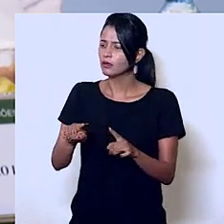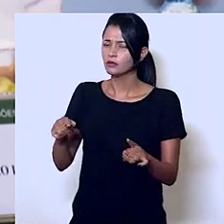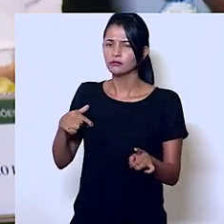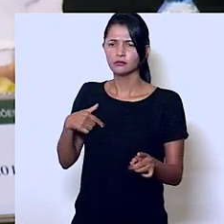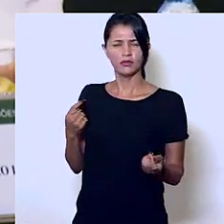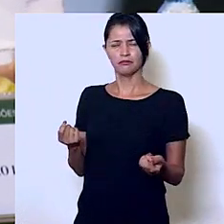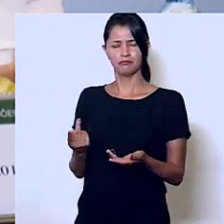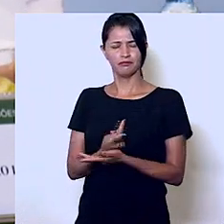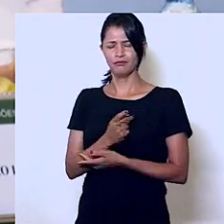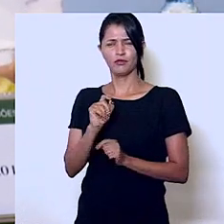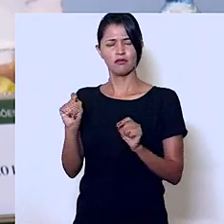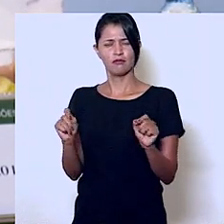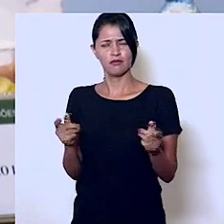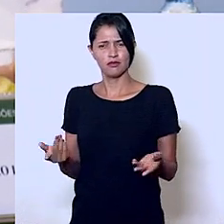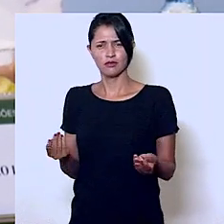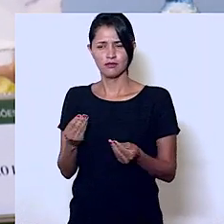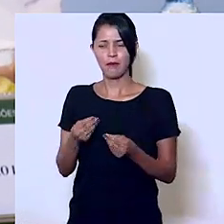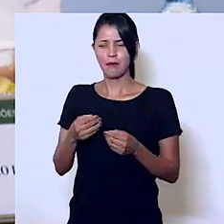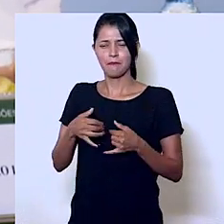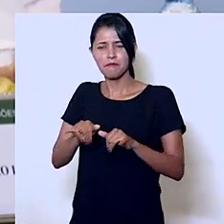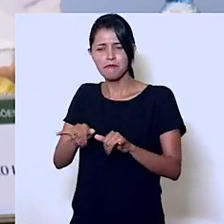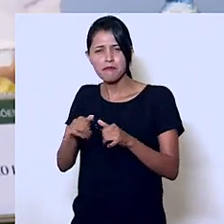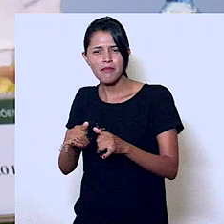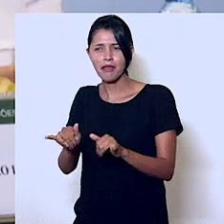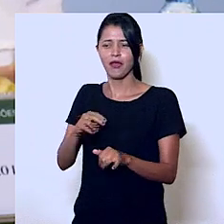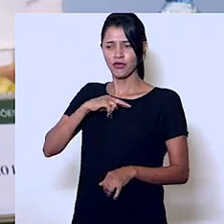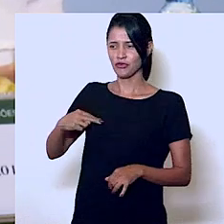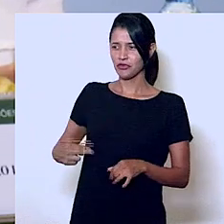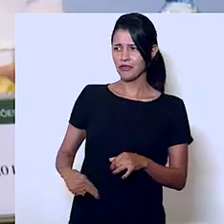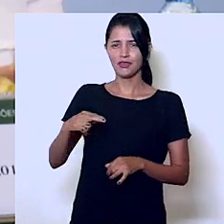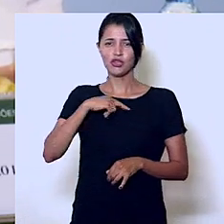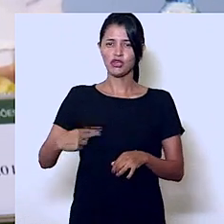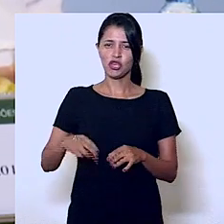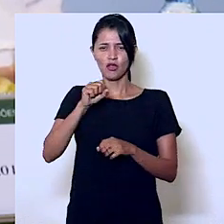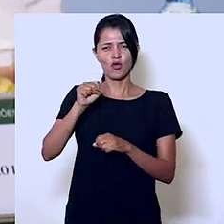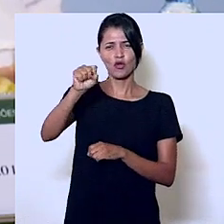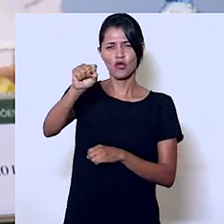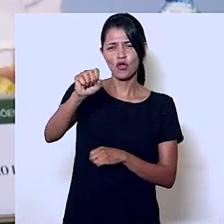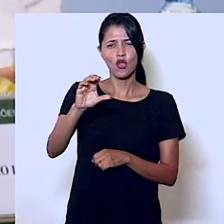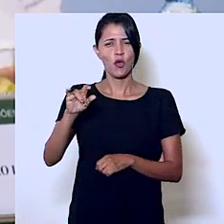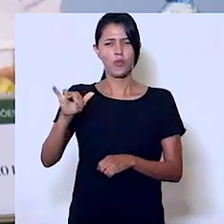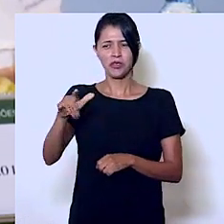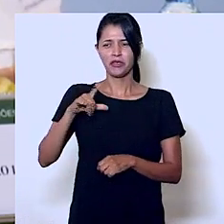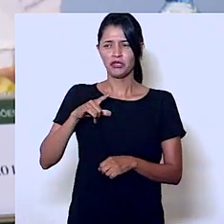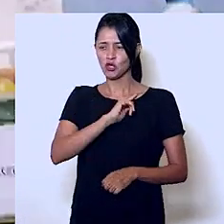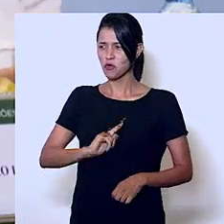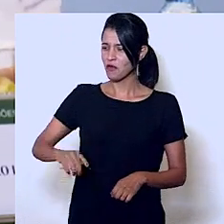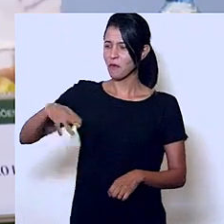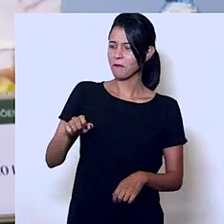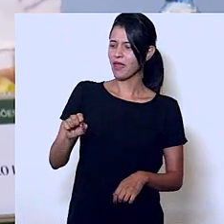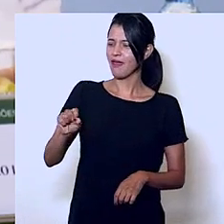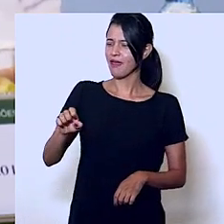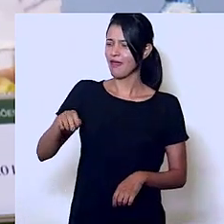café, China comunista, nós estávamos no governo Médici. Que diabo, que não tem pé na cabeça,